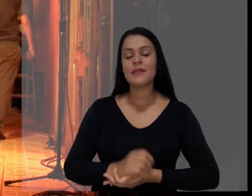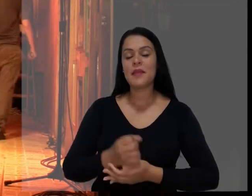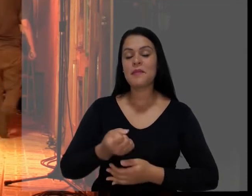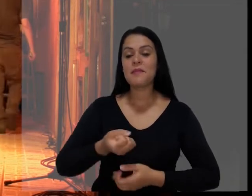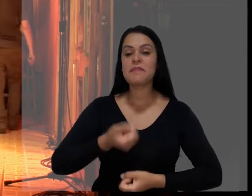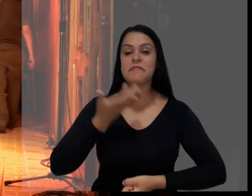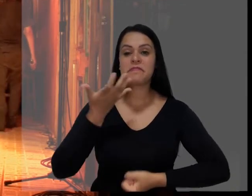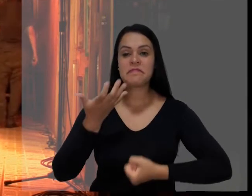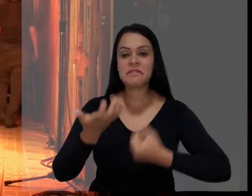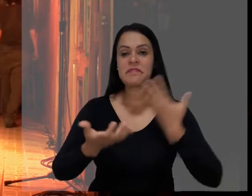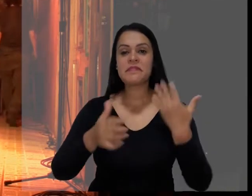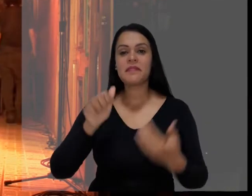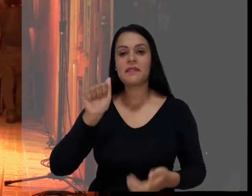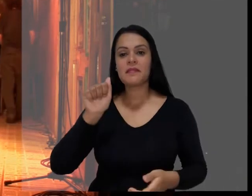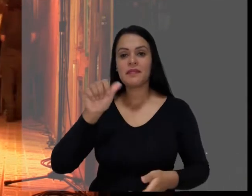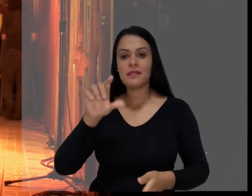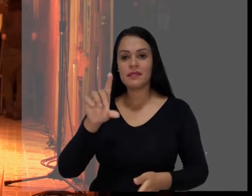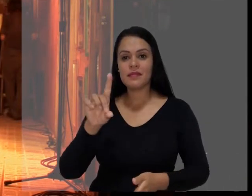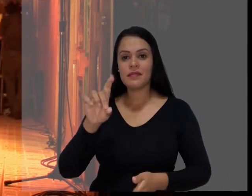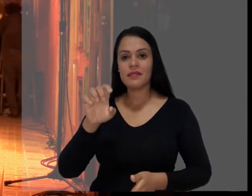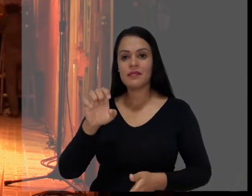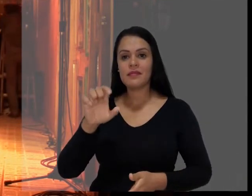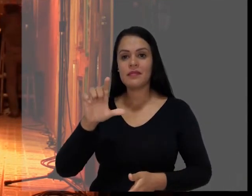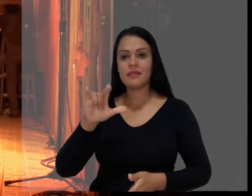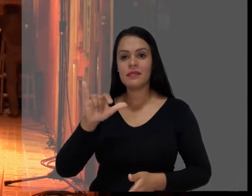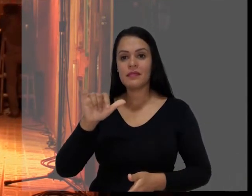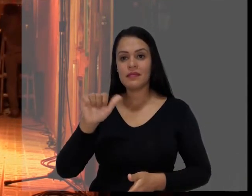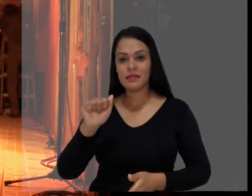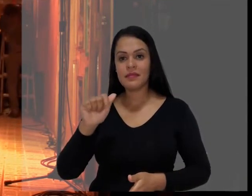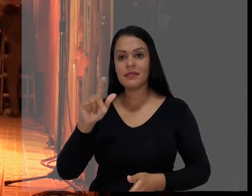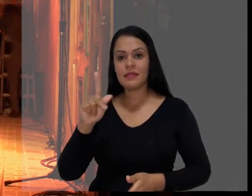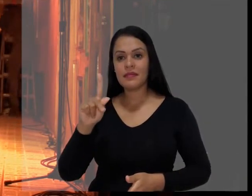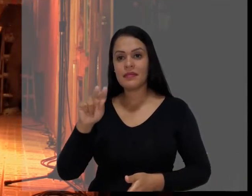Parodiando a Adélia Prado em